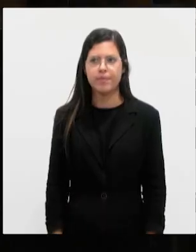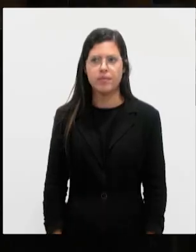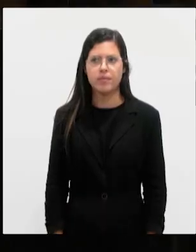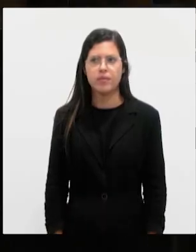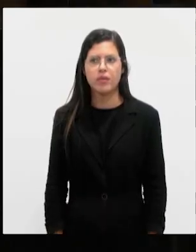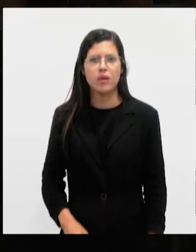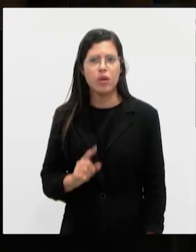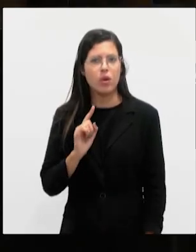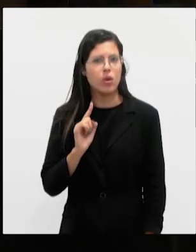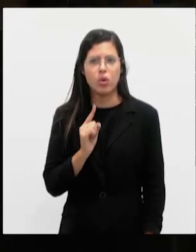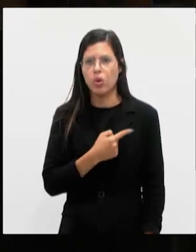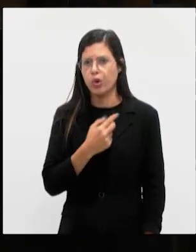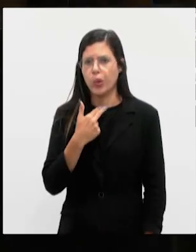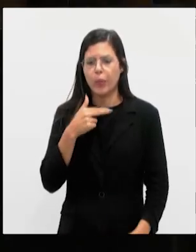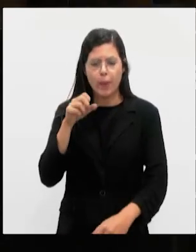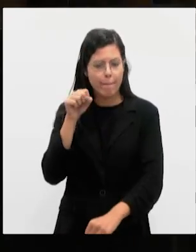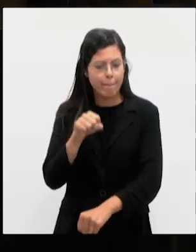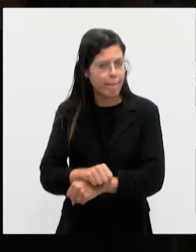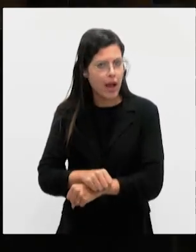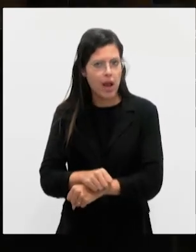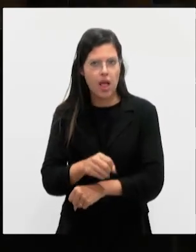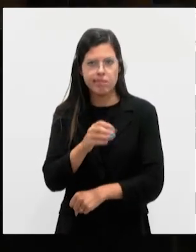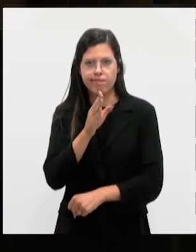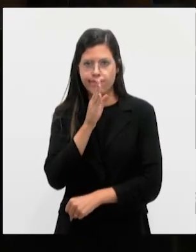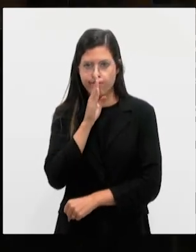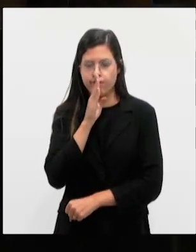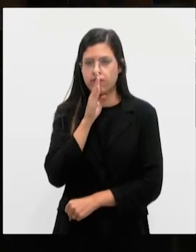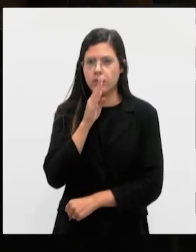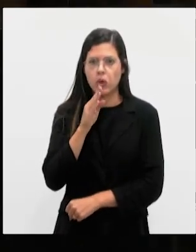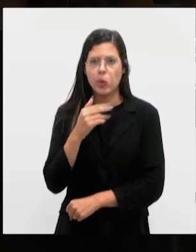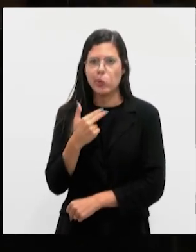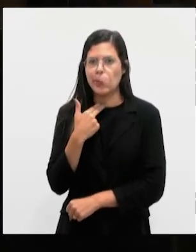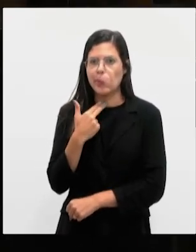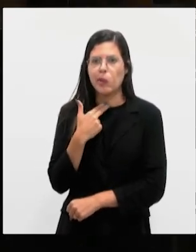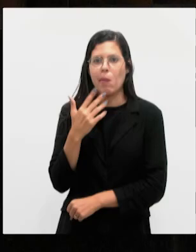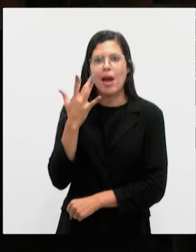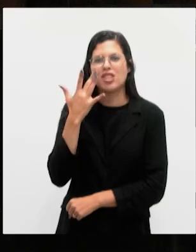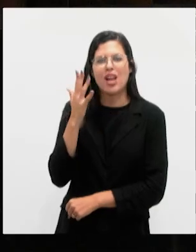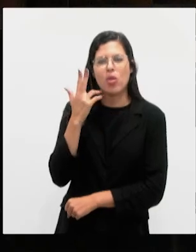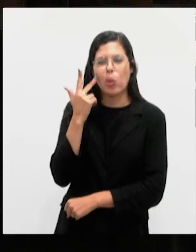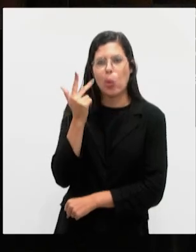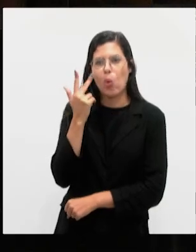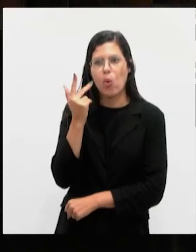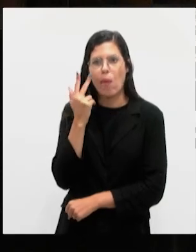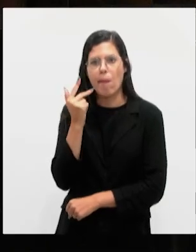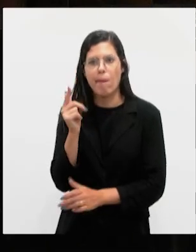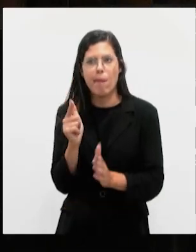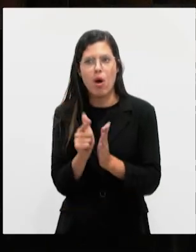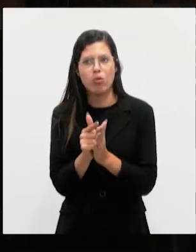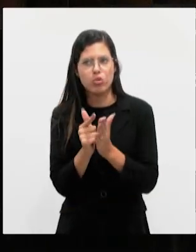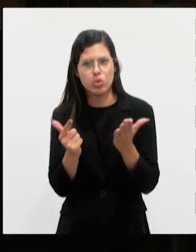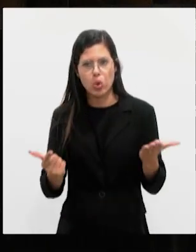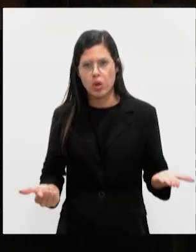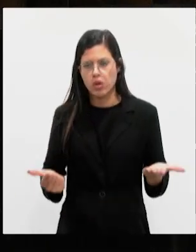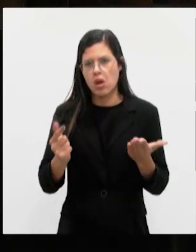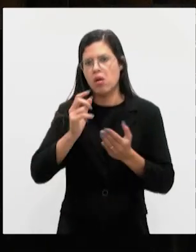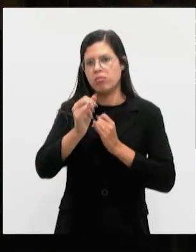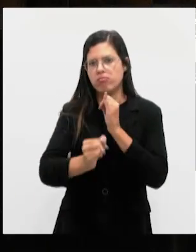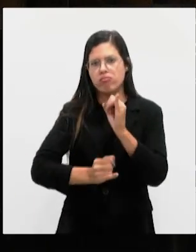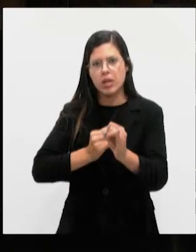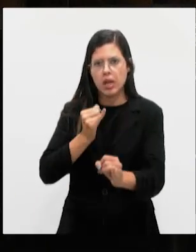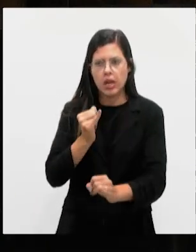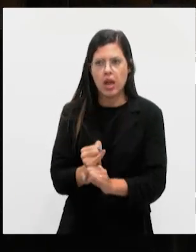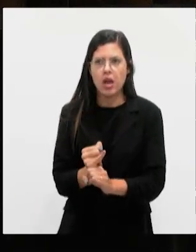podemos cruzar os braços, não podemos achar que é normal abrir o jornal, abrir a internet e